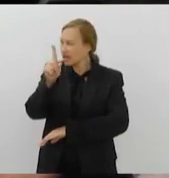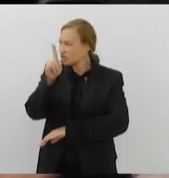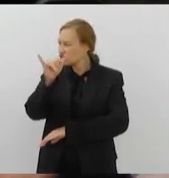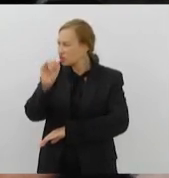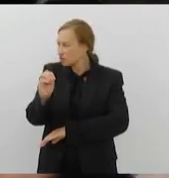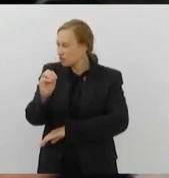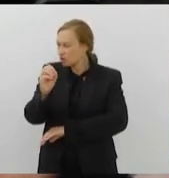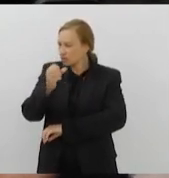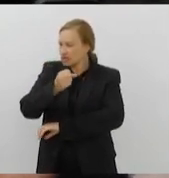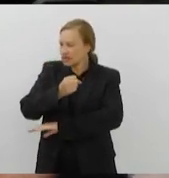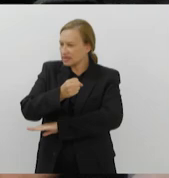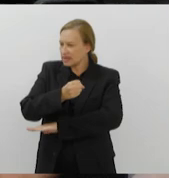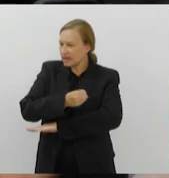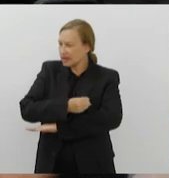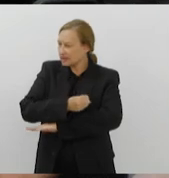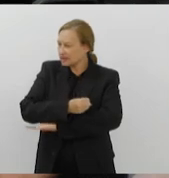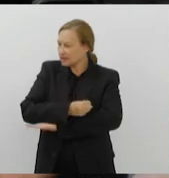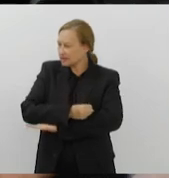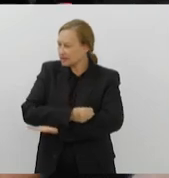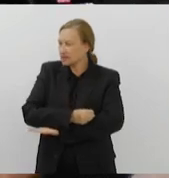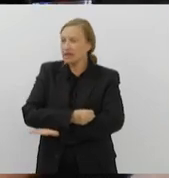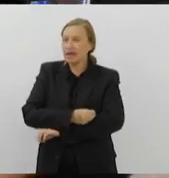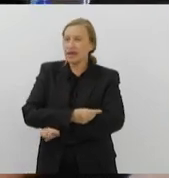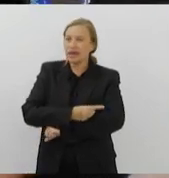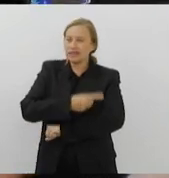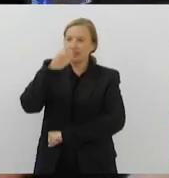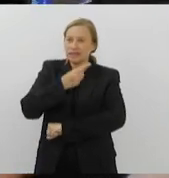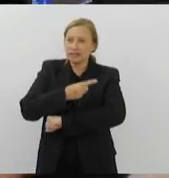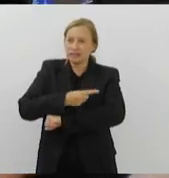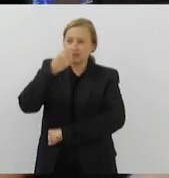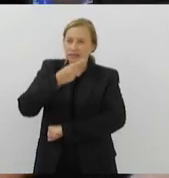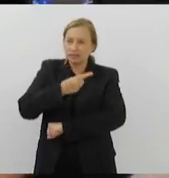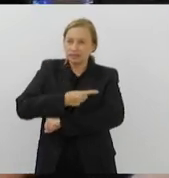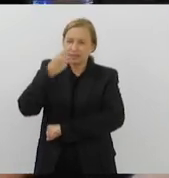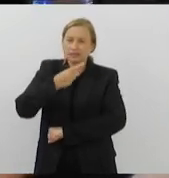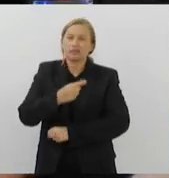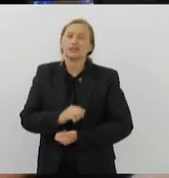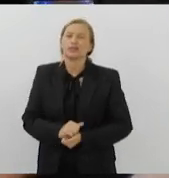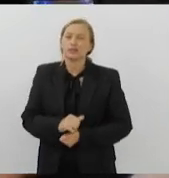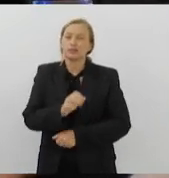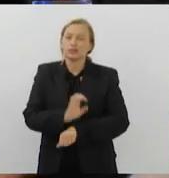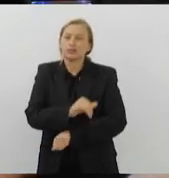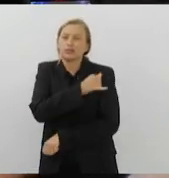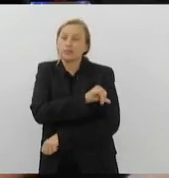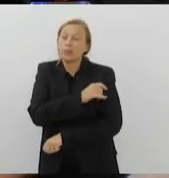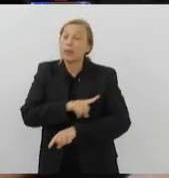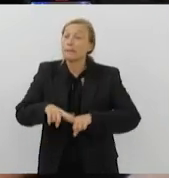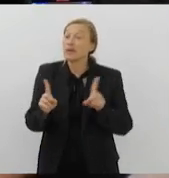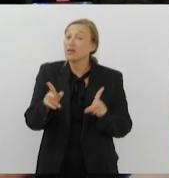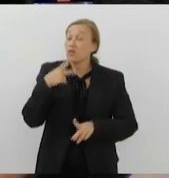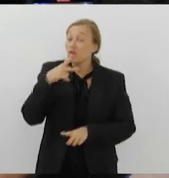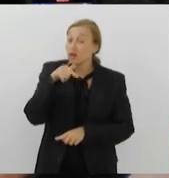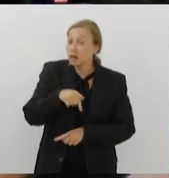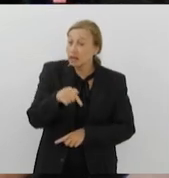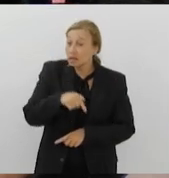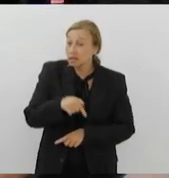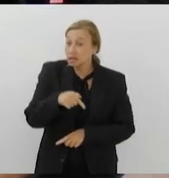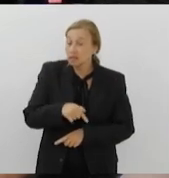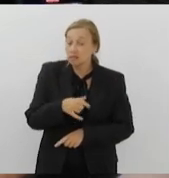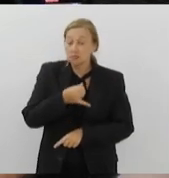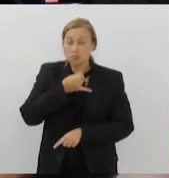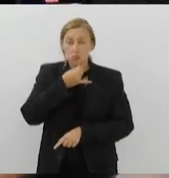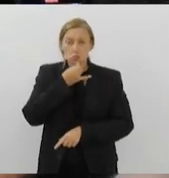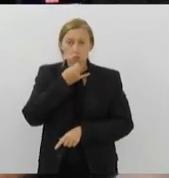geral, foi de um modo a todo feito em todo o estado do Rio de Janeiro, mas eu trago aqui a minha